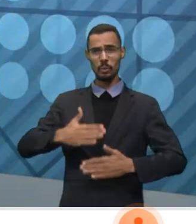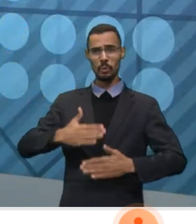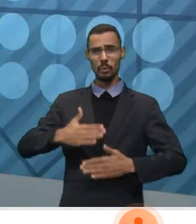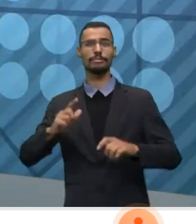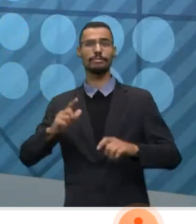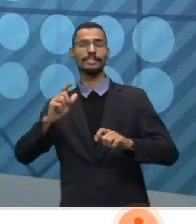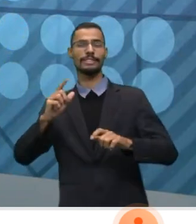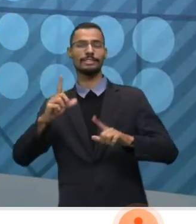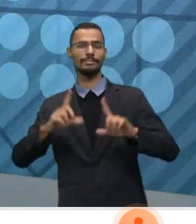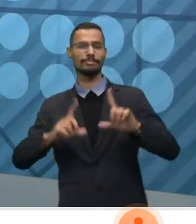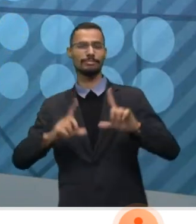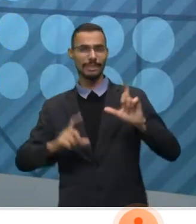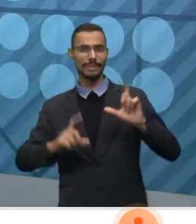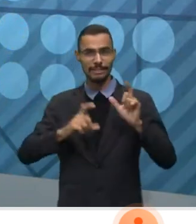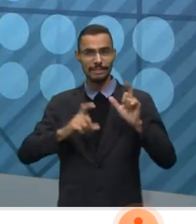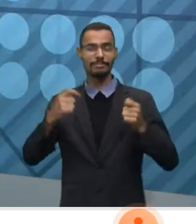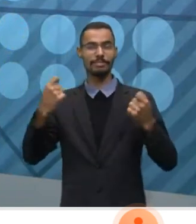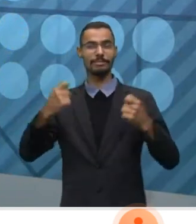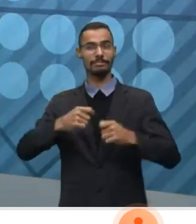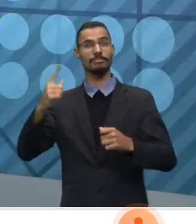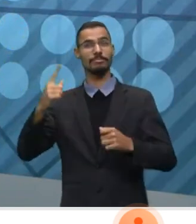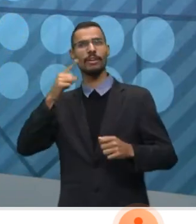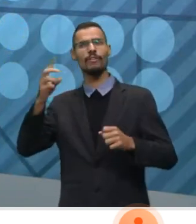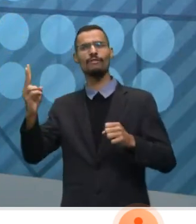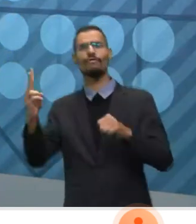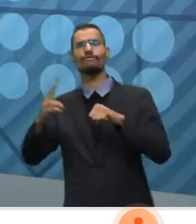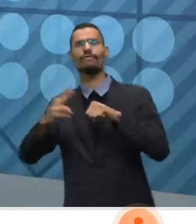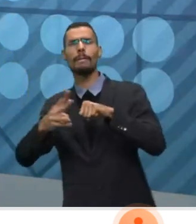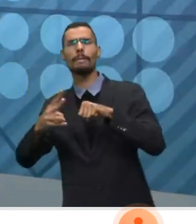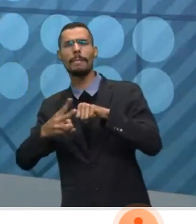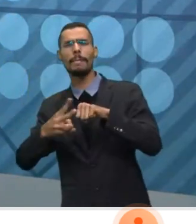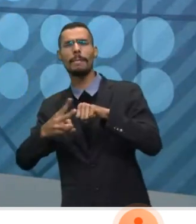certo? E a flexão verbal, ela vai